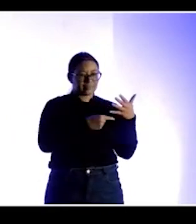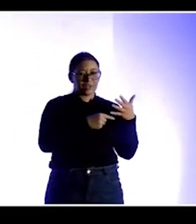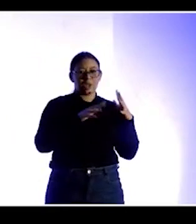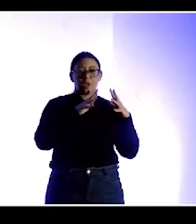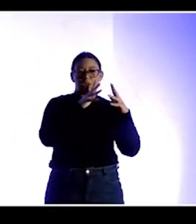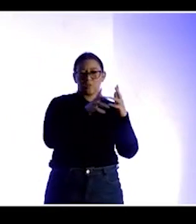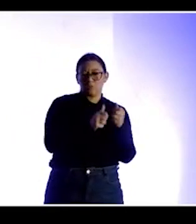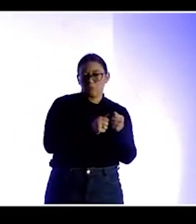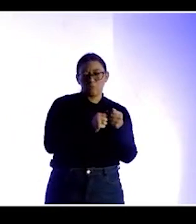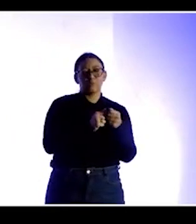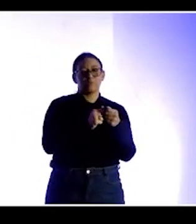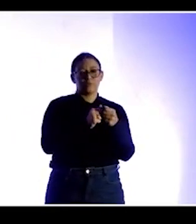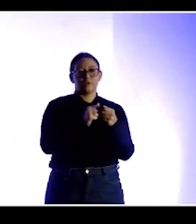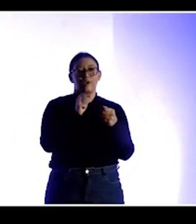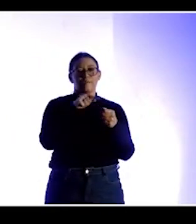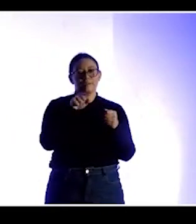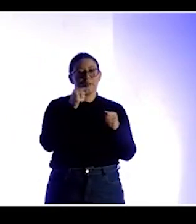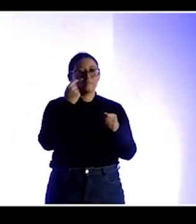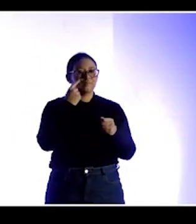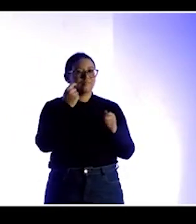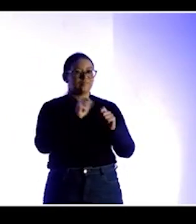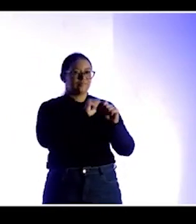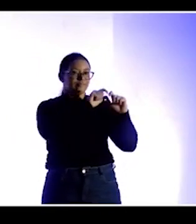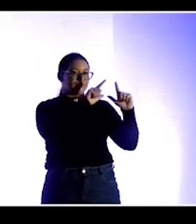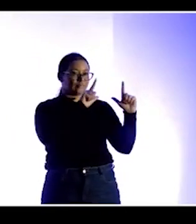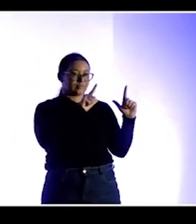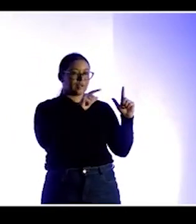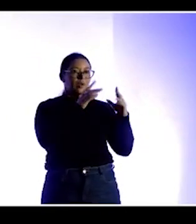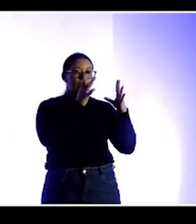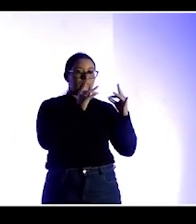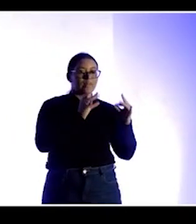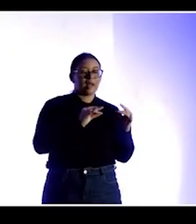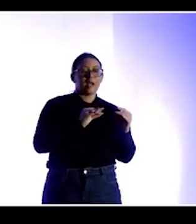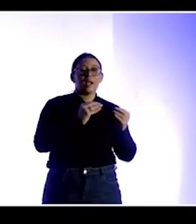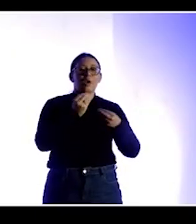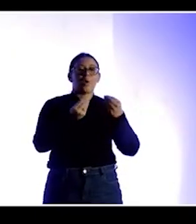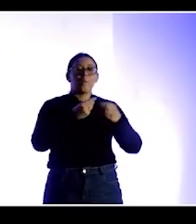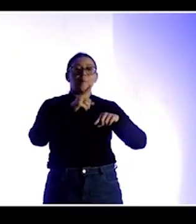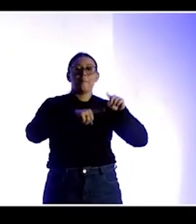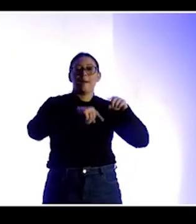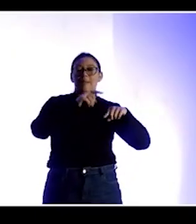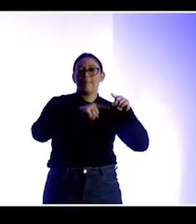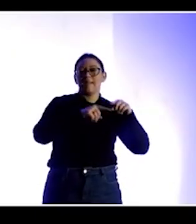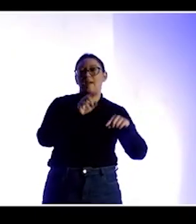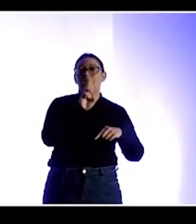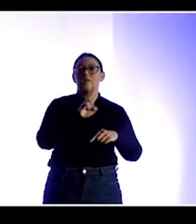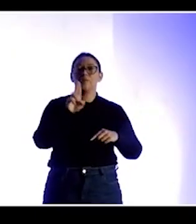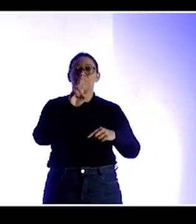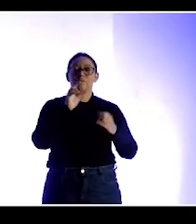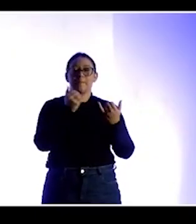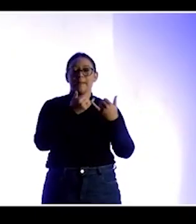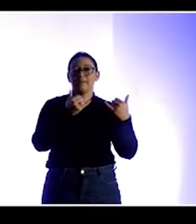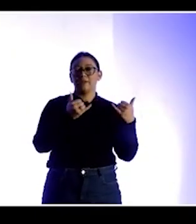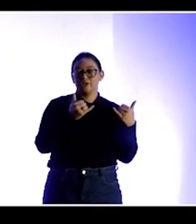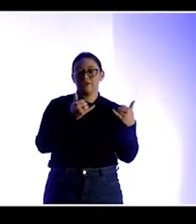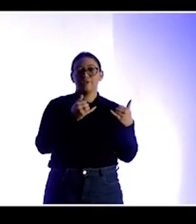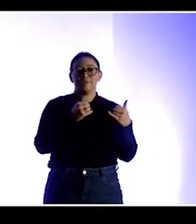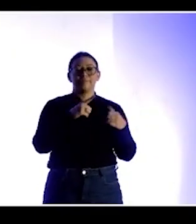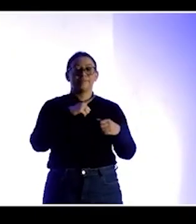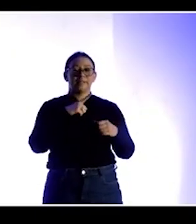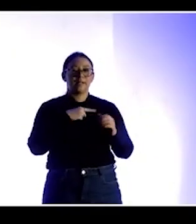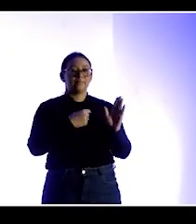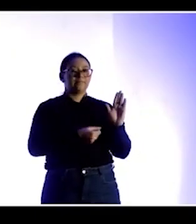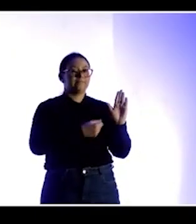gás natural, biomassa, tudo o que se usa de fonte para gerar energia elétrica. E o que a gente vê